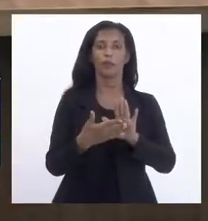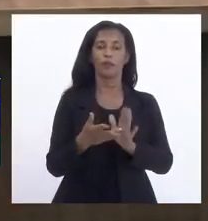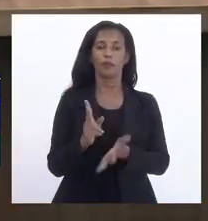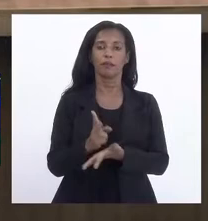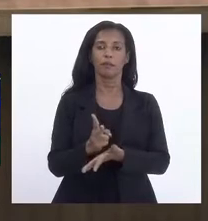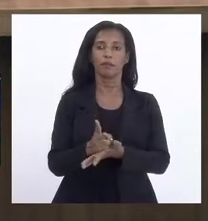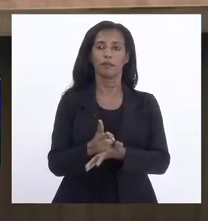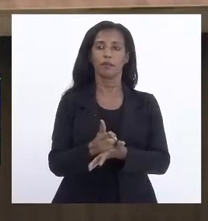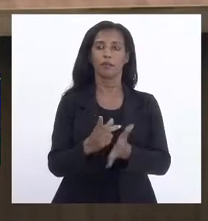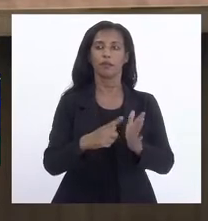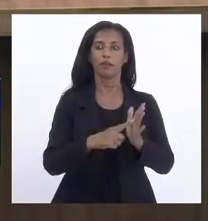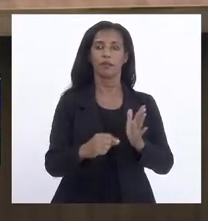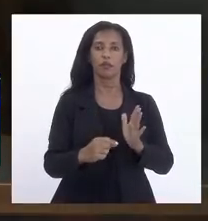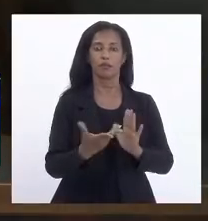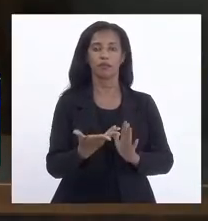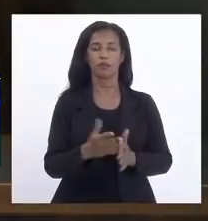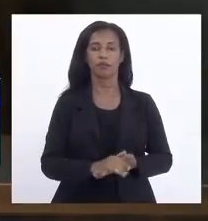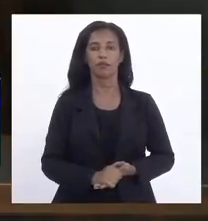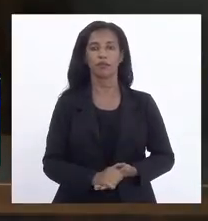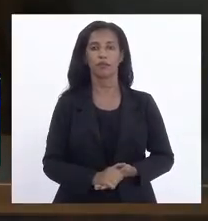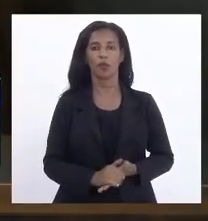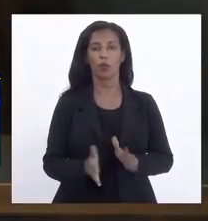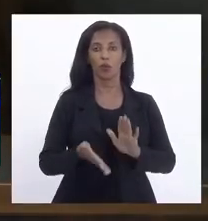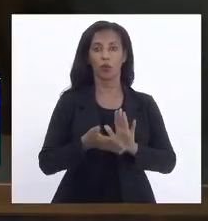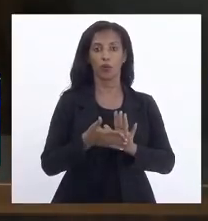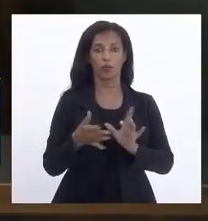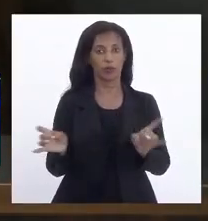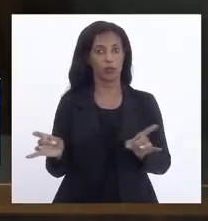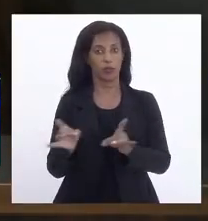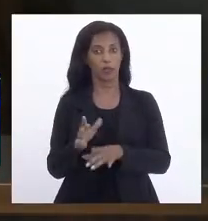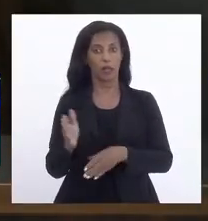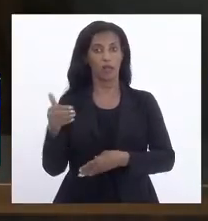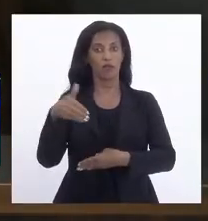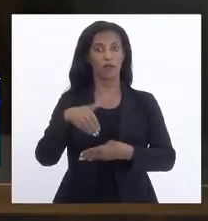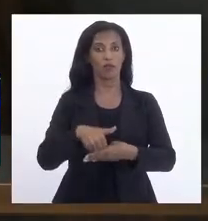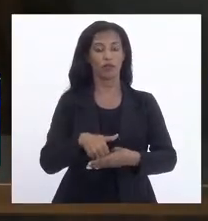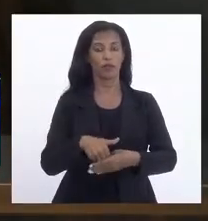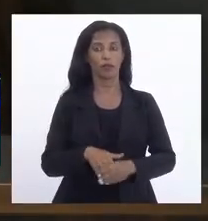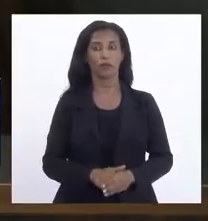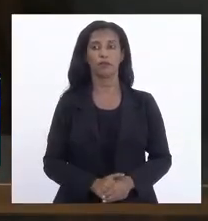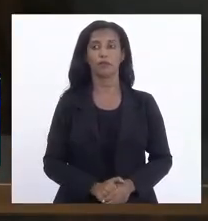manutenção, salvo o destaque. Então, com os pareceres emitidos em votação.